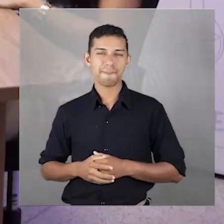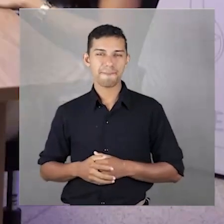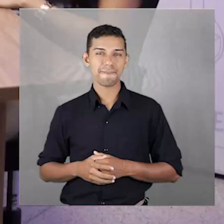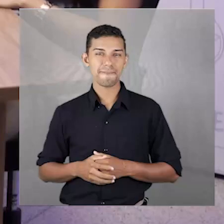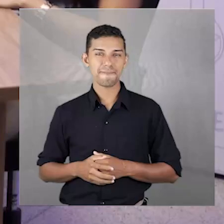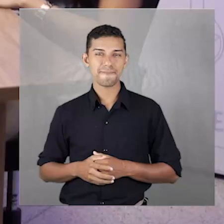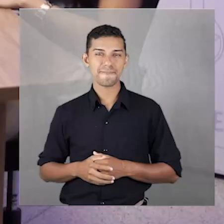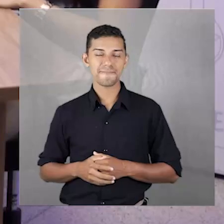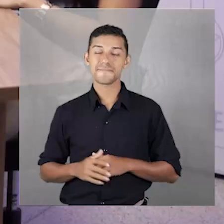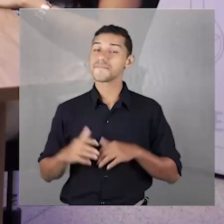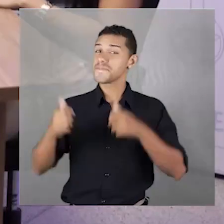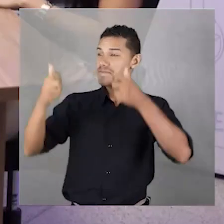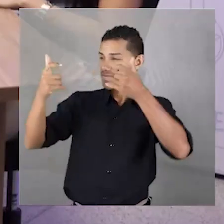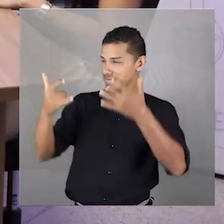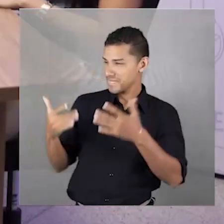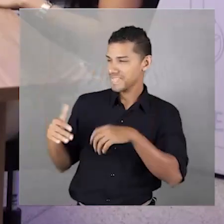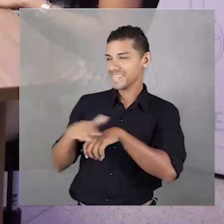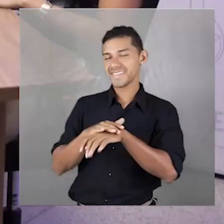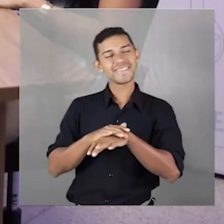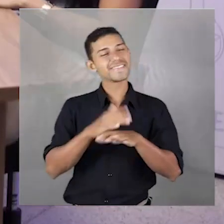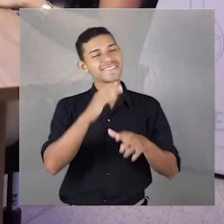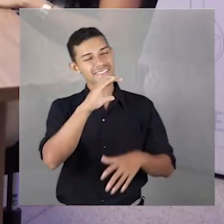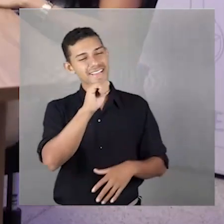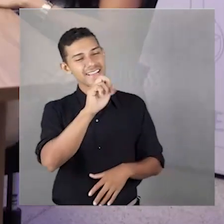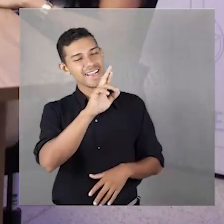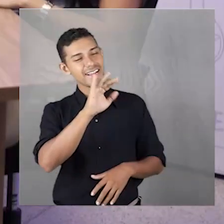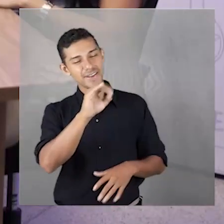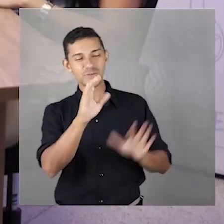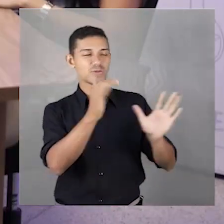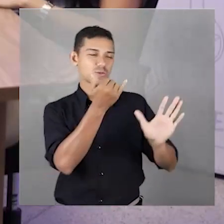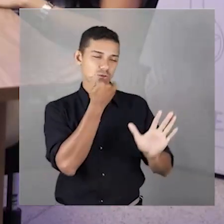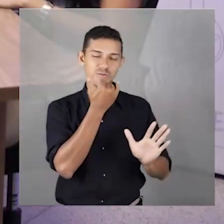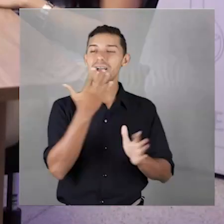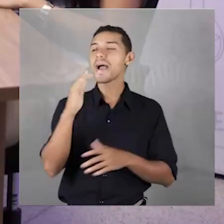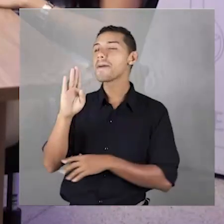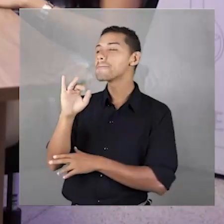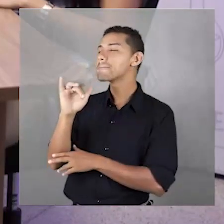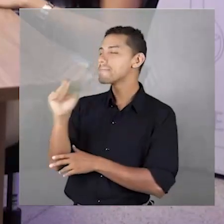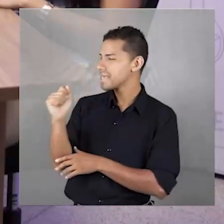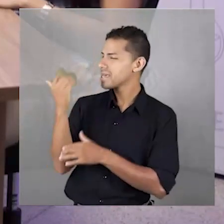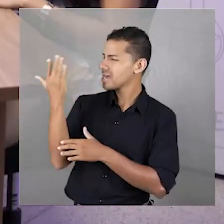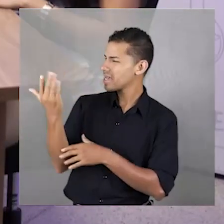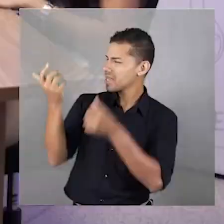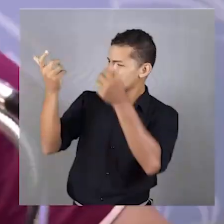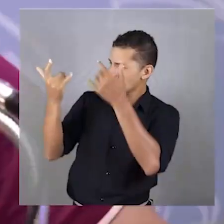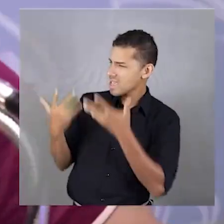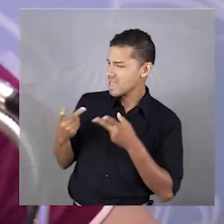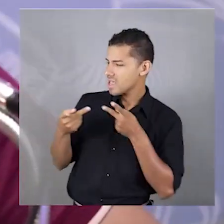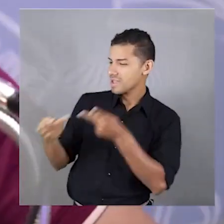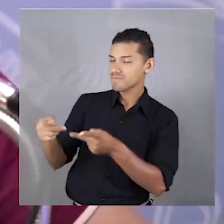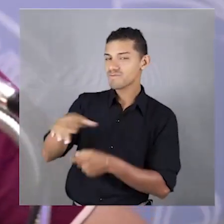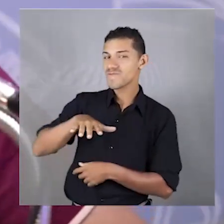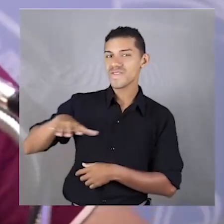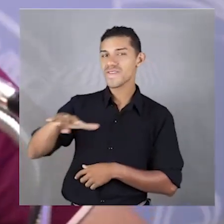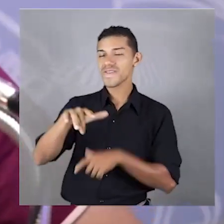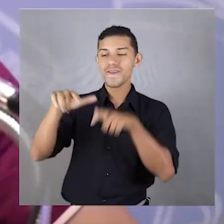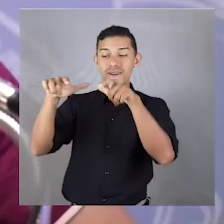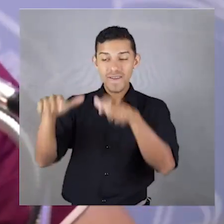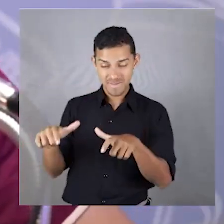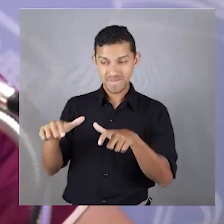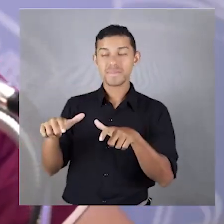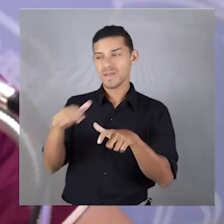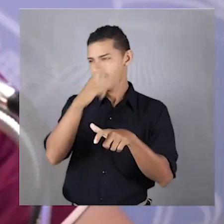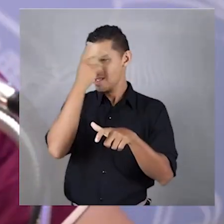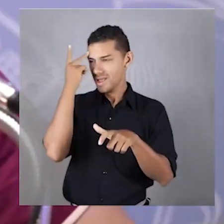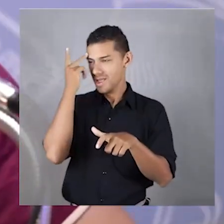Bia, falando contigo, olha só, Carol. Bia, em relação à utilização dos espaços, da reserva, né, dos espaços